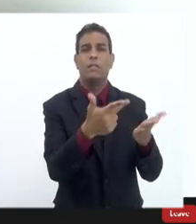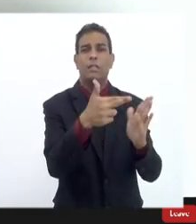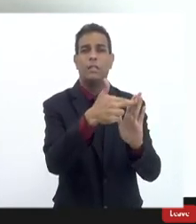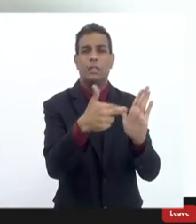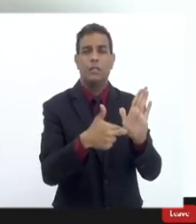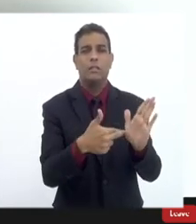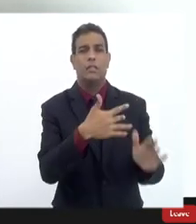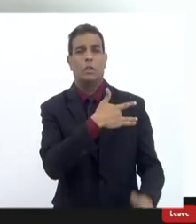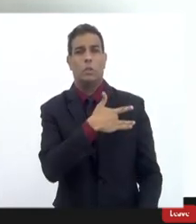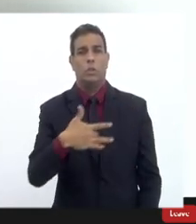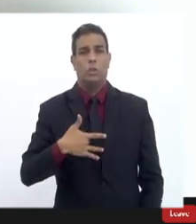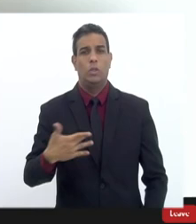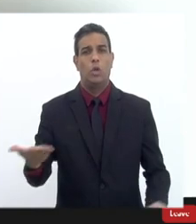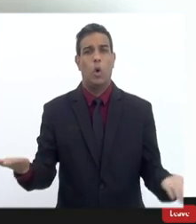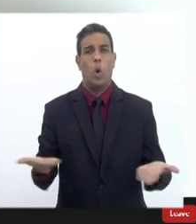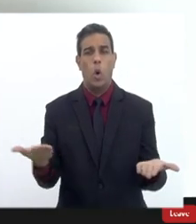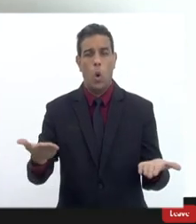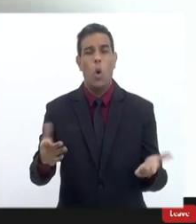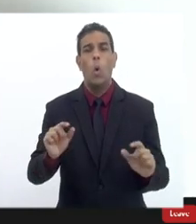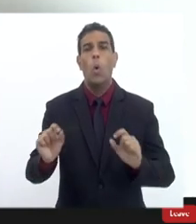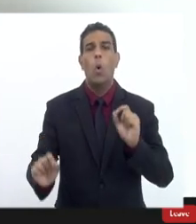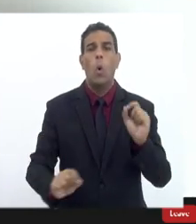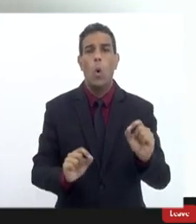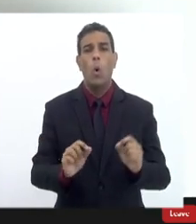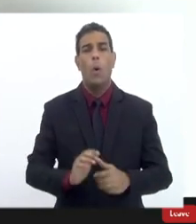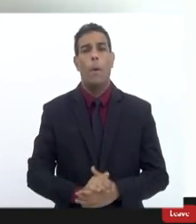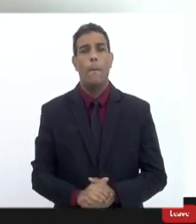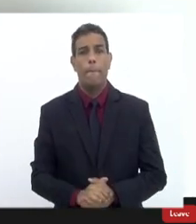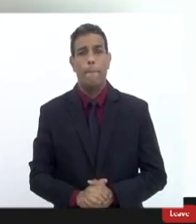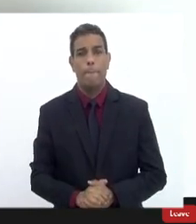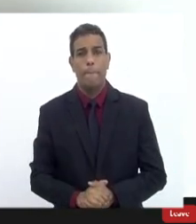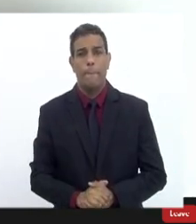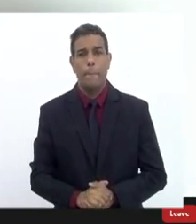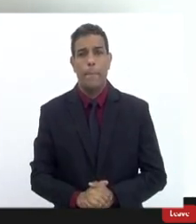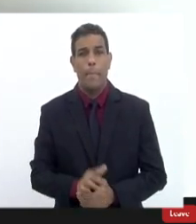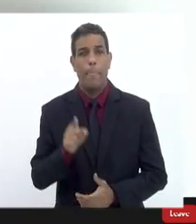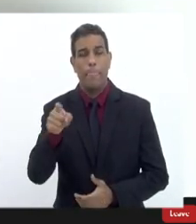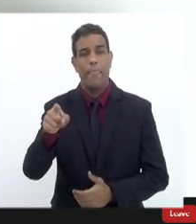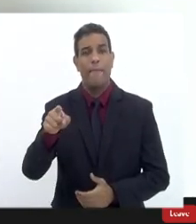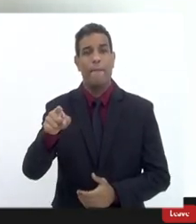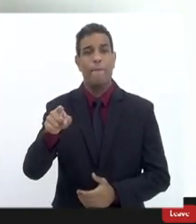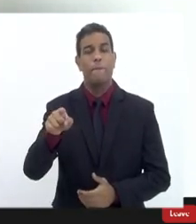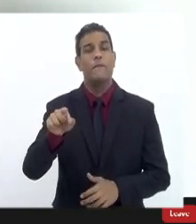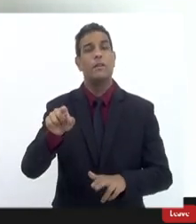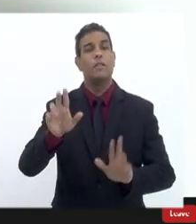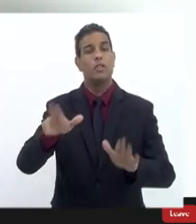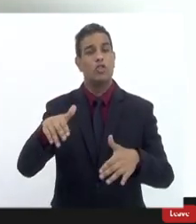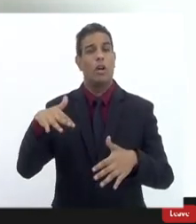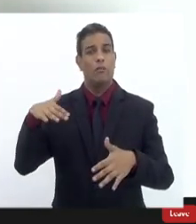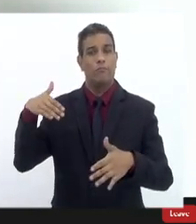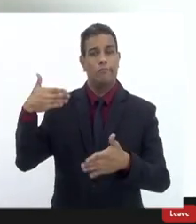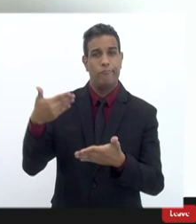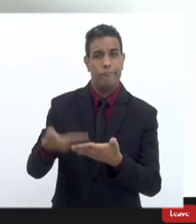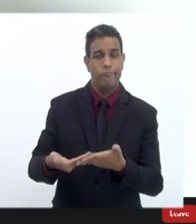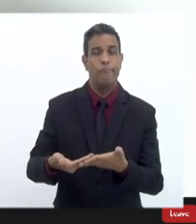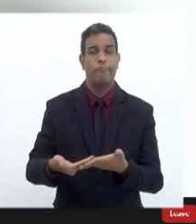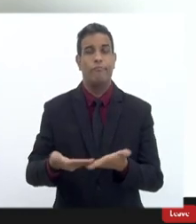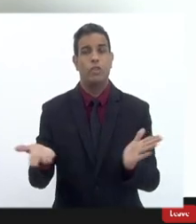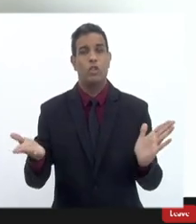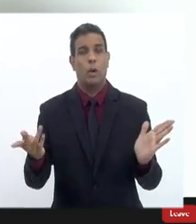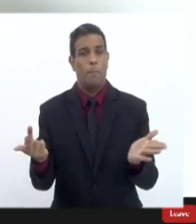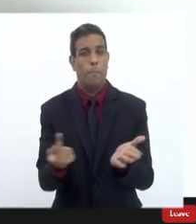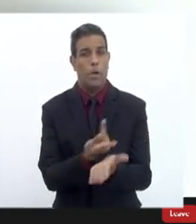doutor Emiliano não pôde estar presente, é o titular com atribuição para essa análise, e isso vem acontecendo.